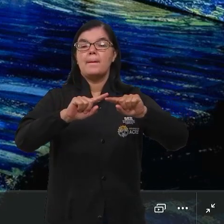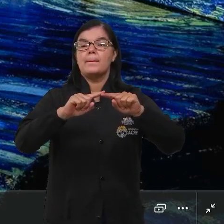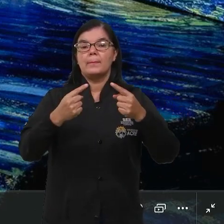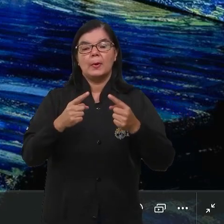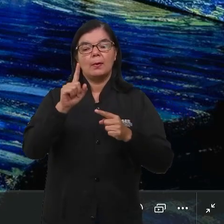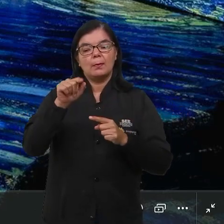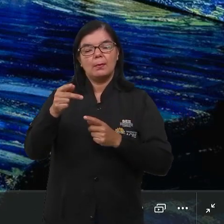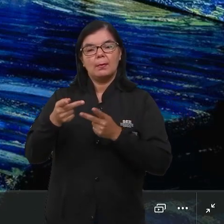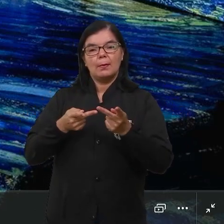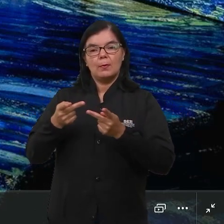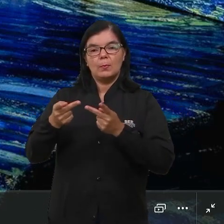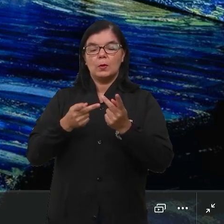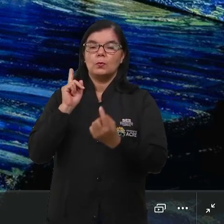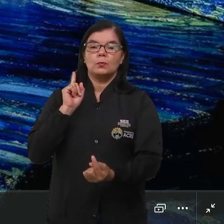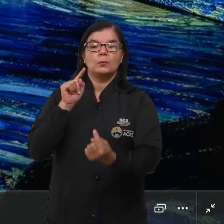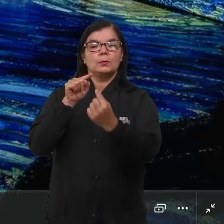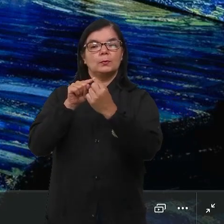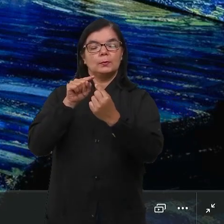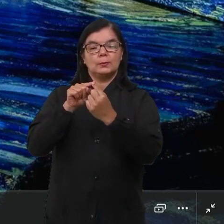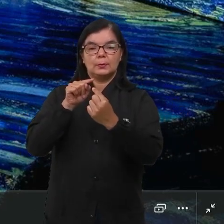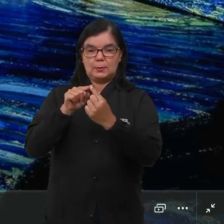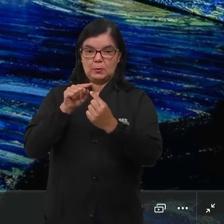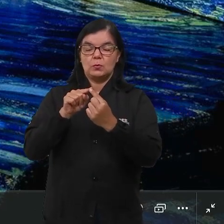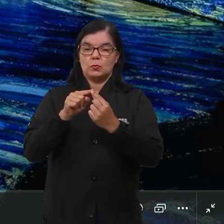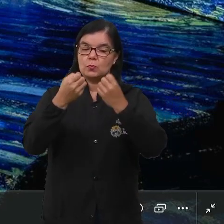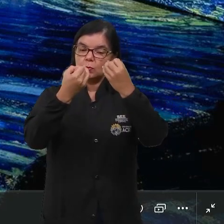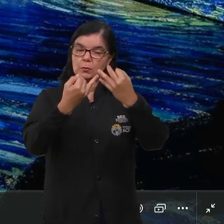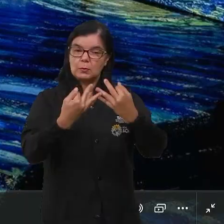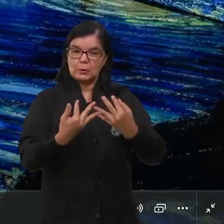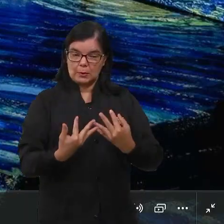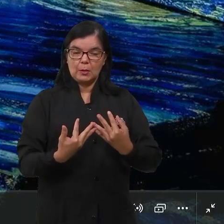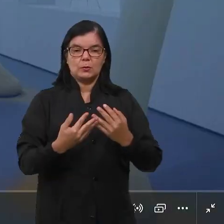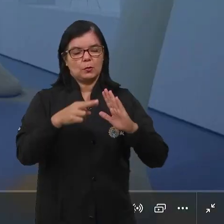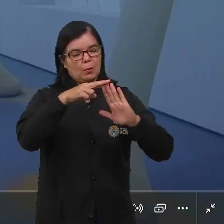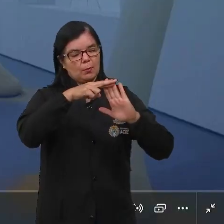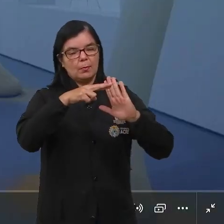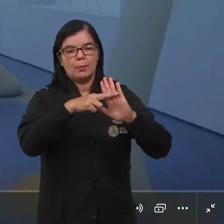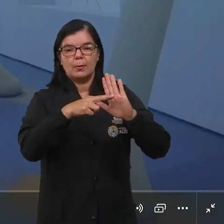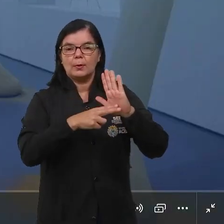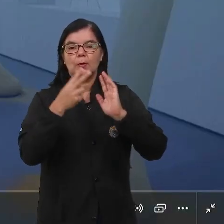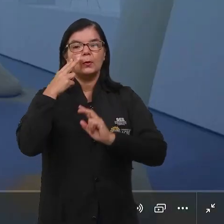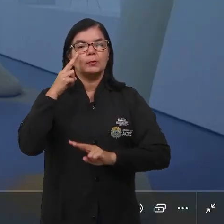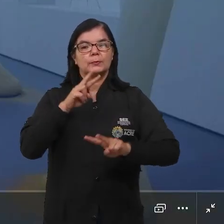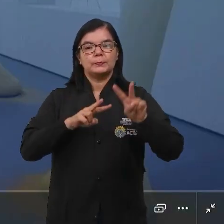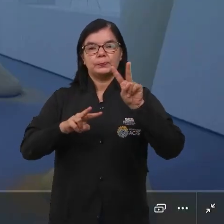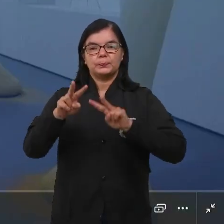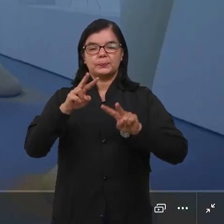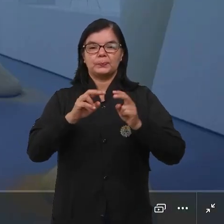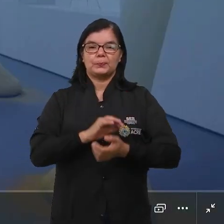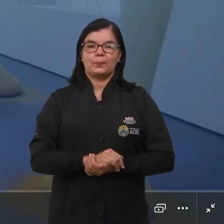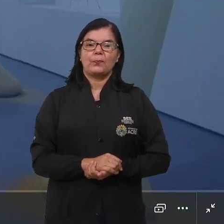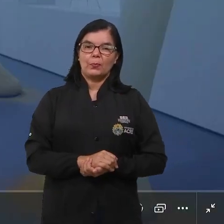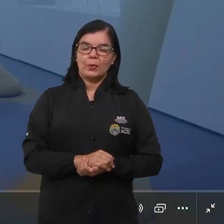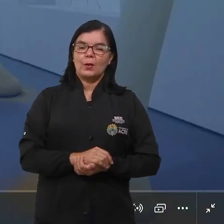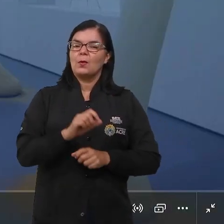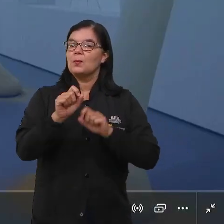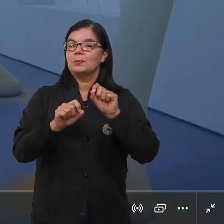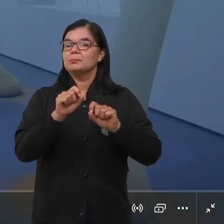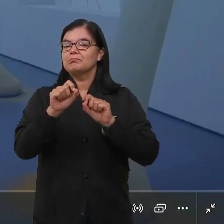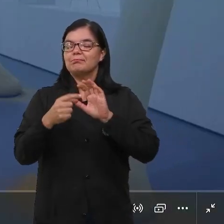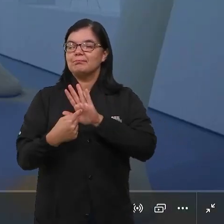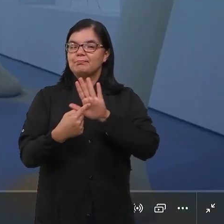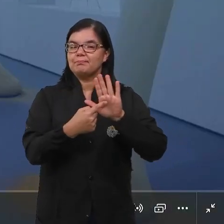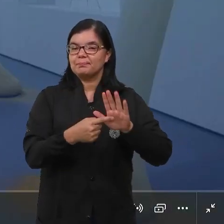um projeto com intenção, conceito e roteiro visual. Olha aí, o que é